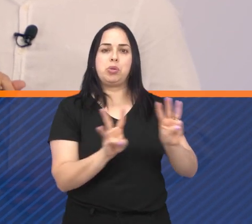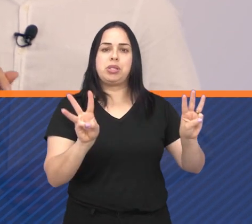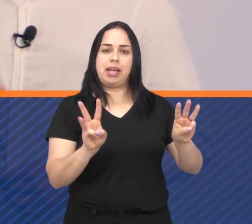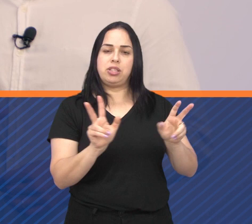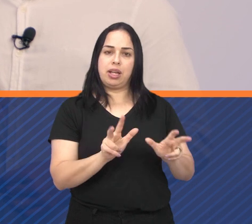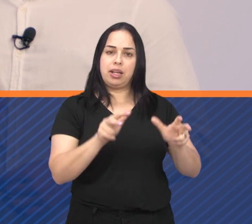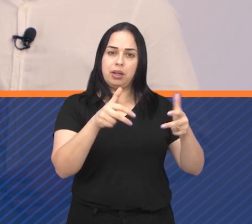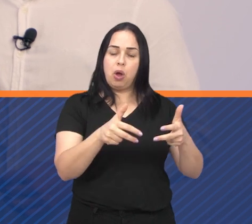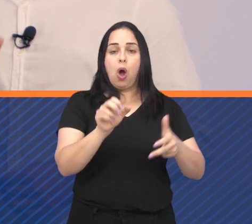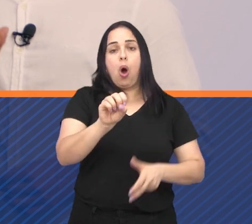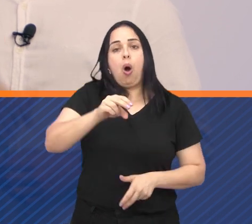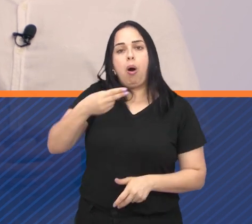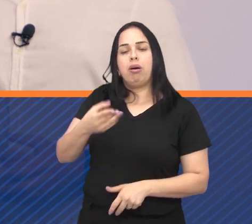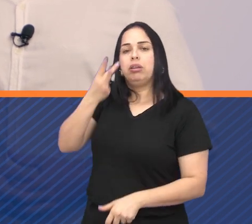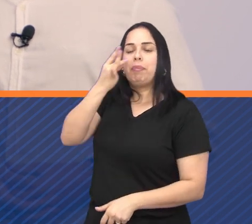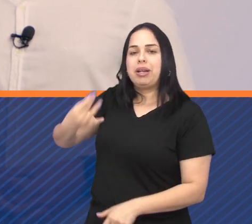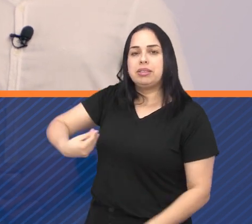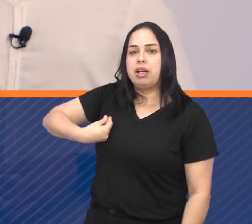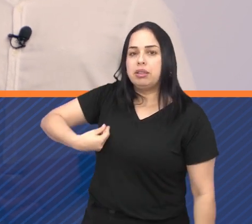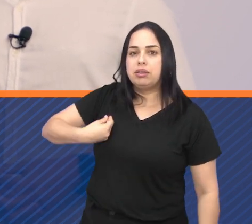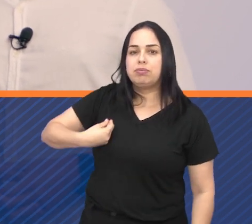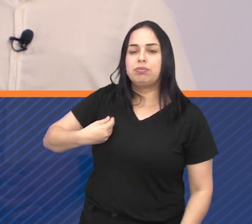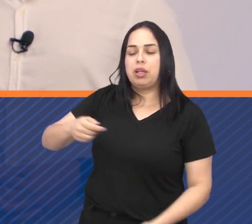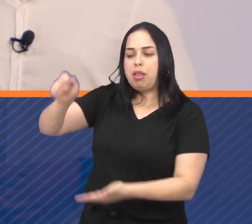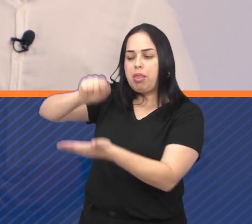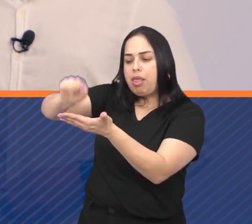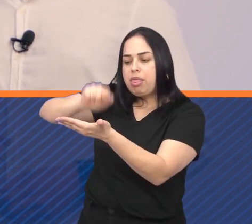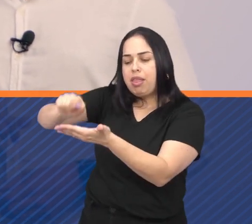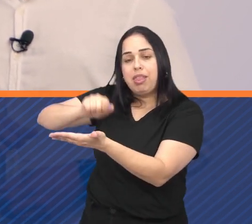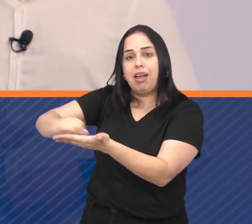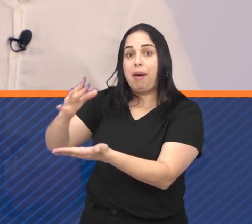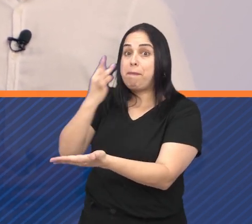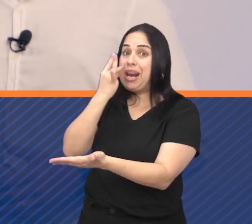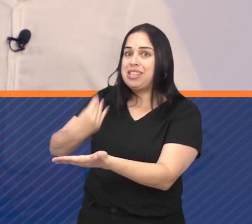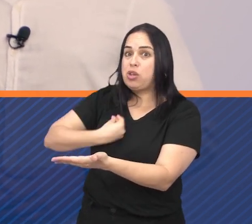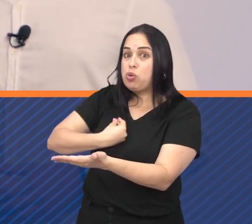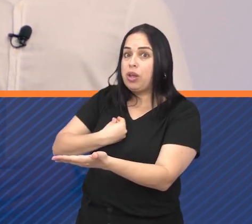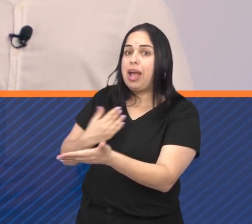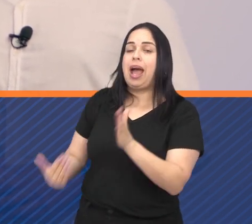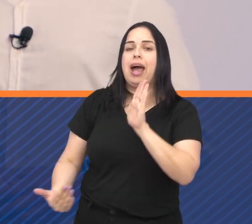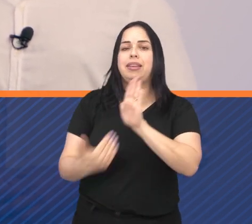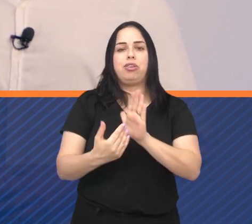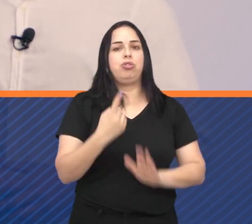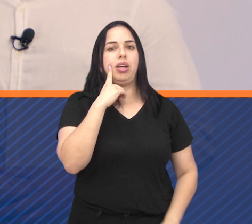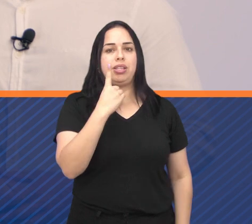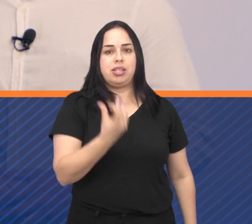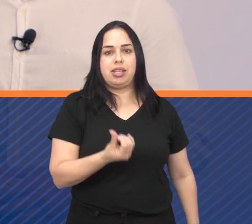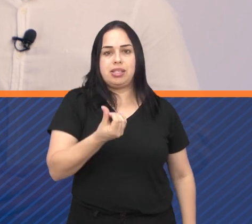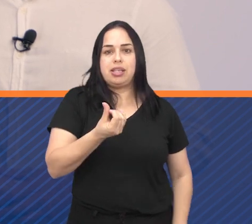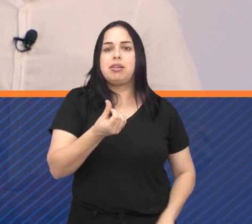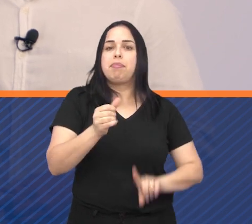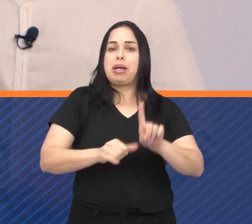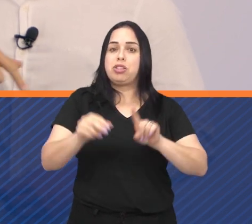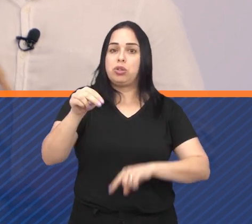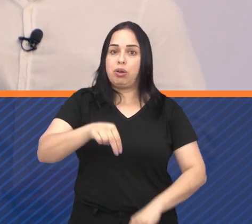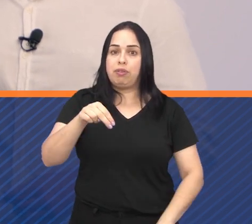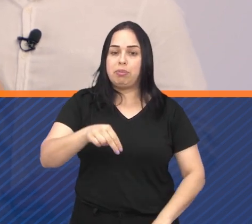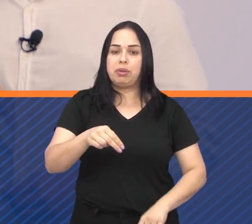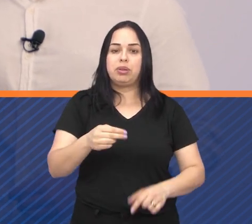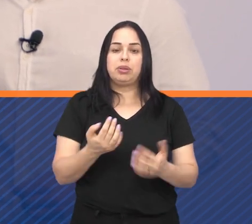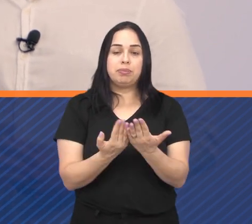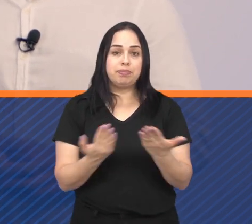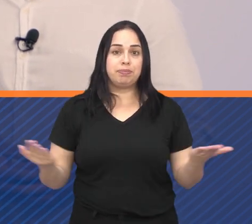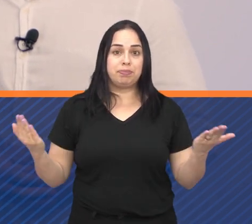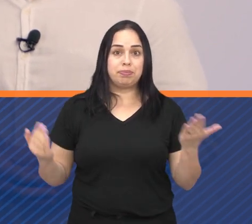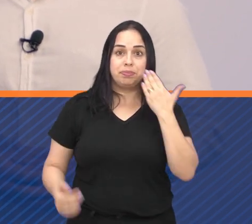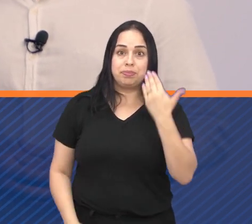pelo site da Câmara ou protocoladas por escrito presencialmente até o dia 16 de novembro. Os